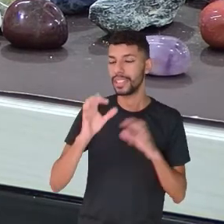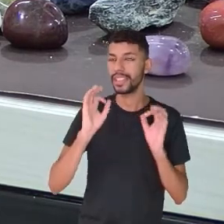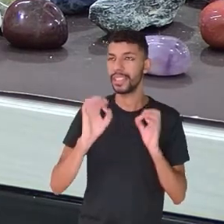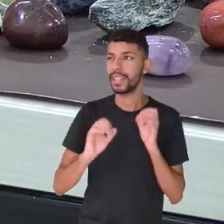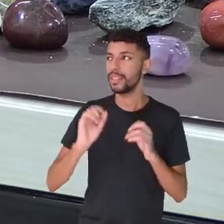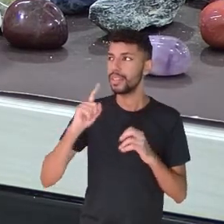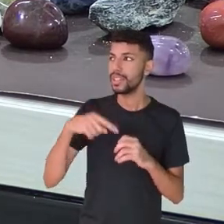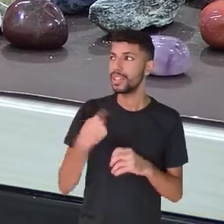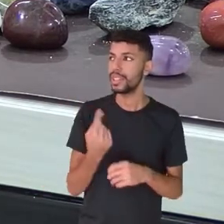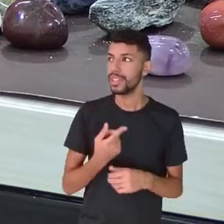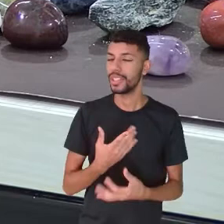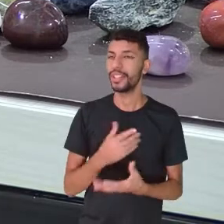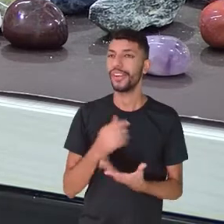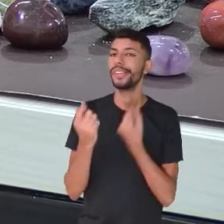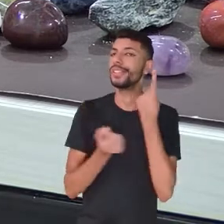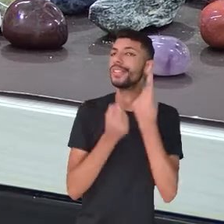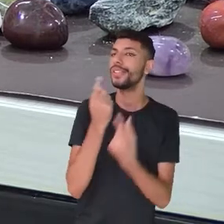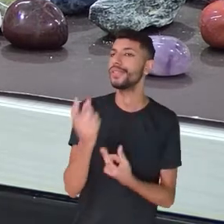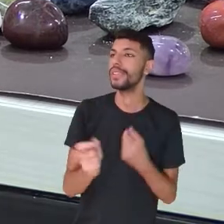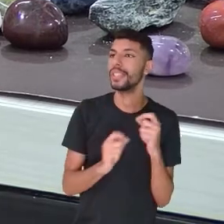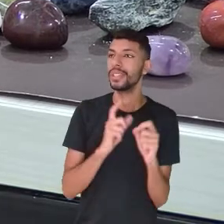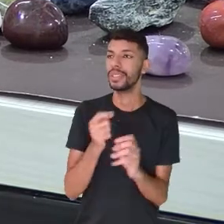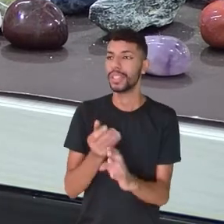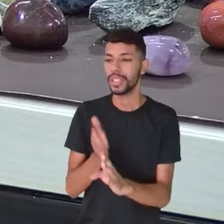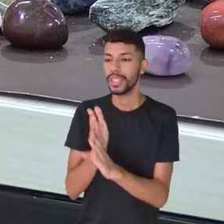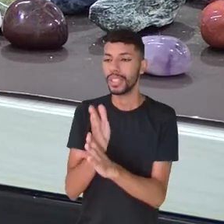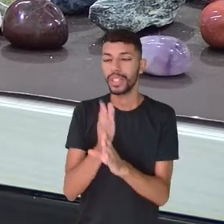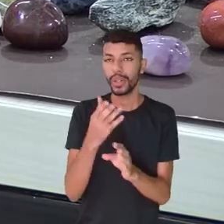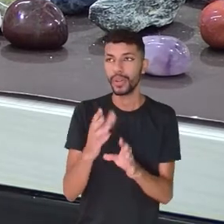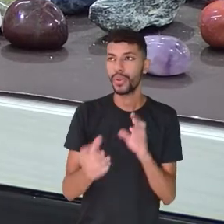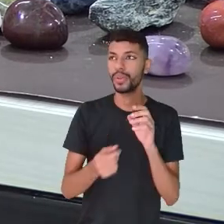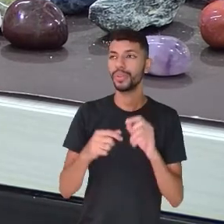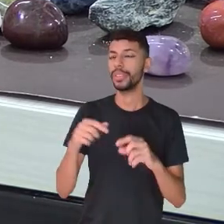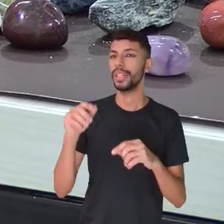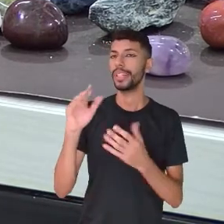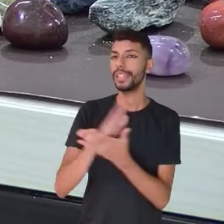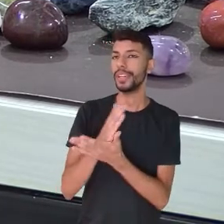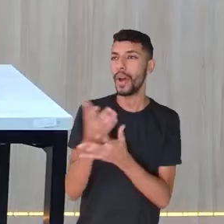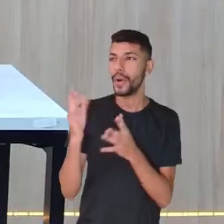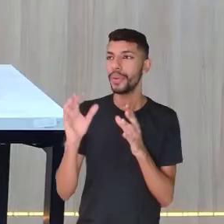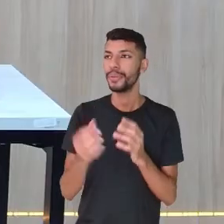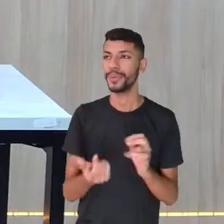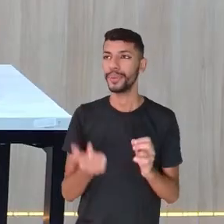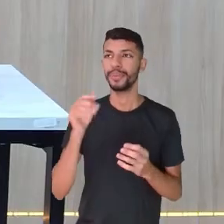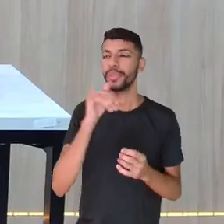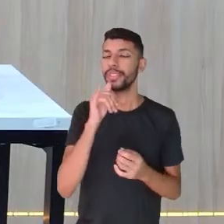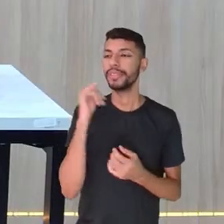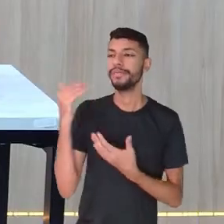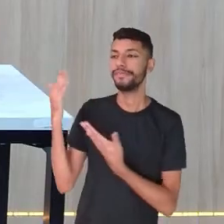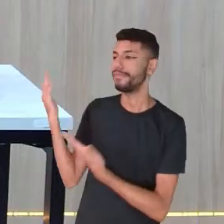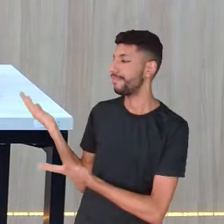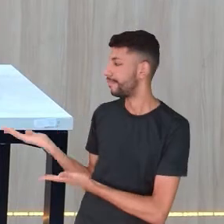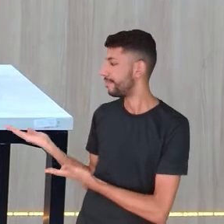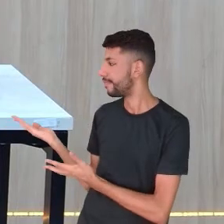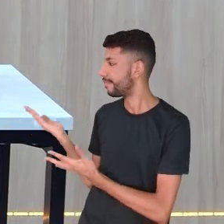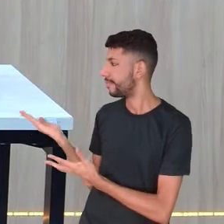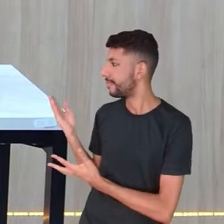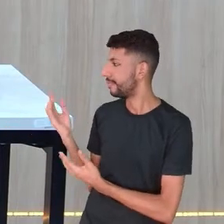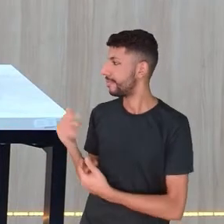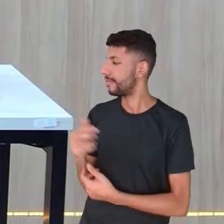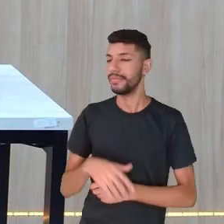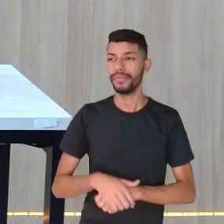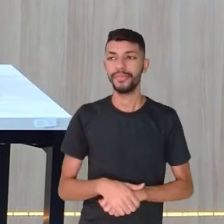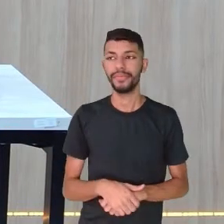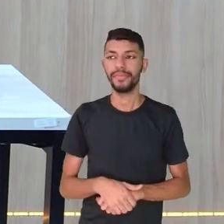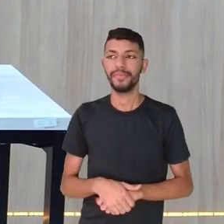a gente muitas vezes encontra até mesmo em bijuteria, pessoal. Não é só em joias, né? Que aqui a maioria aqui